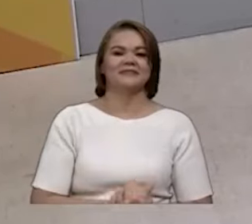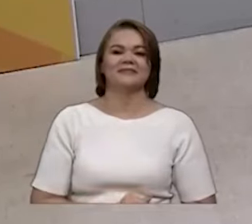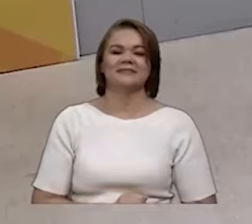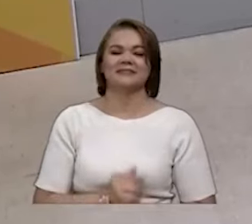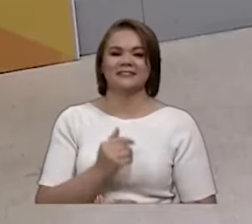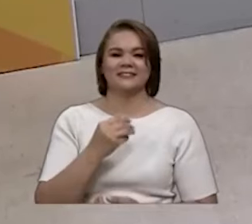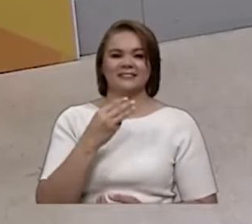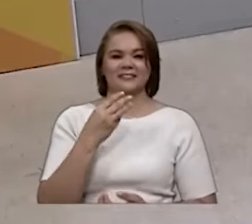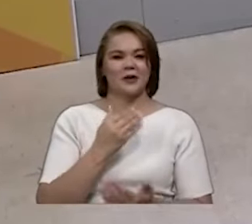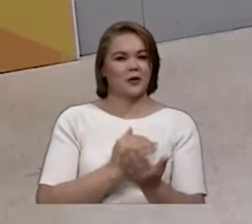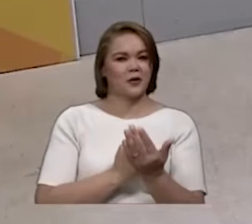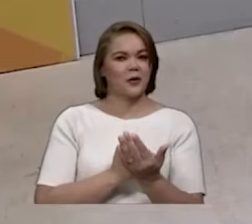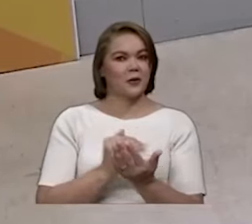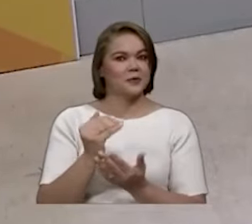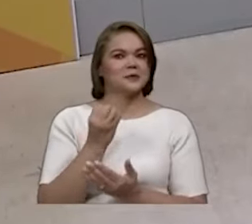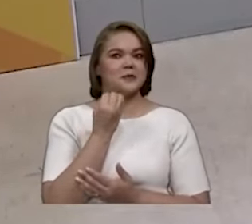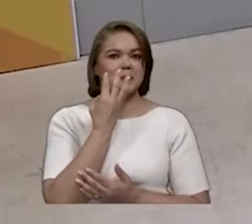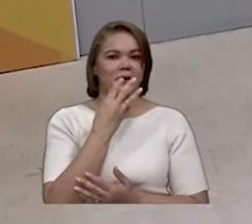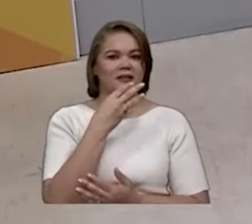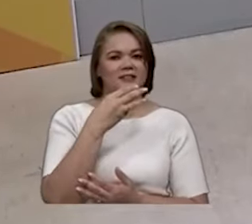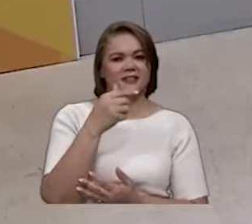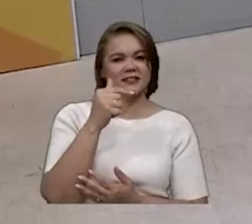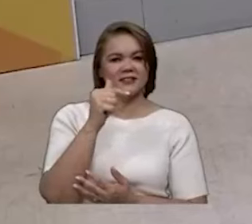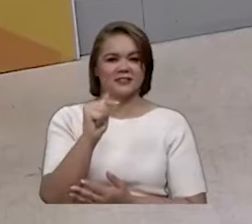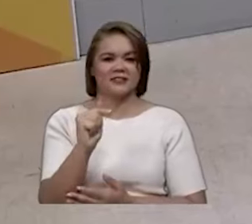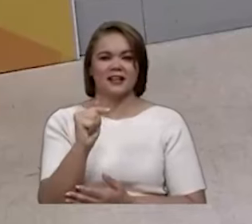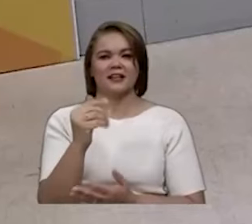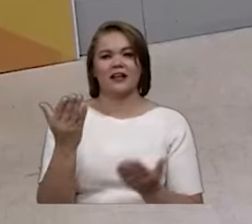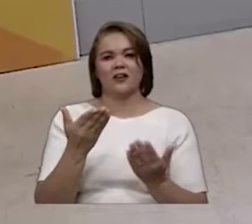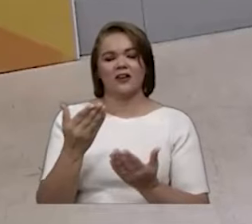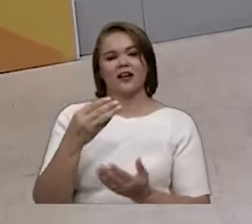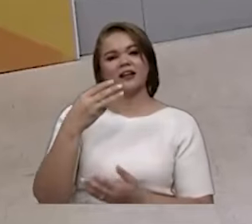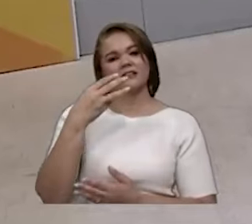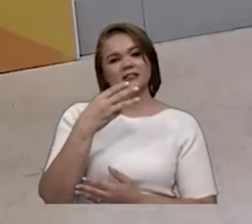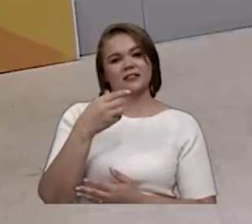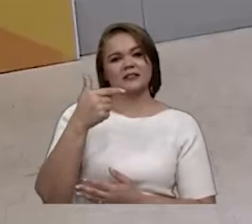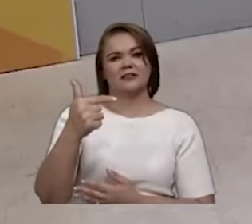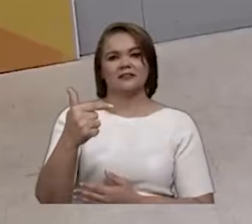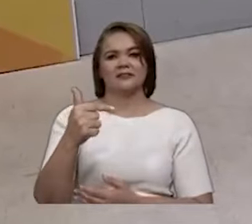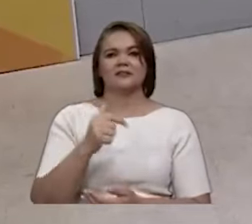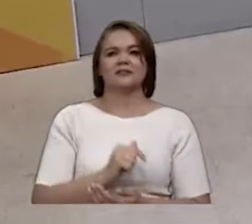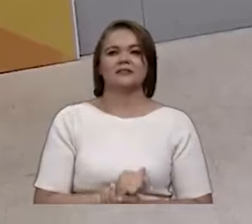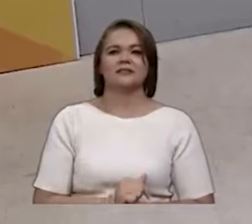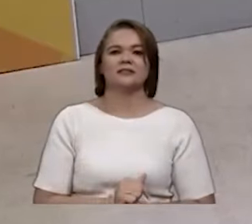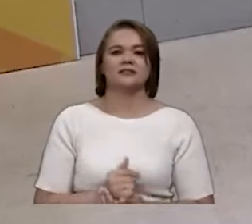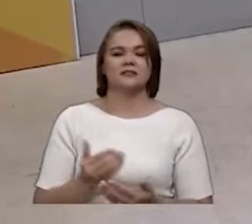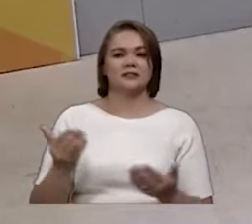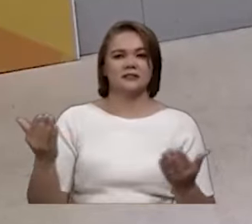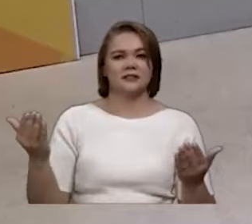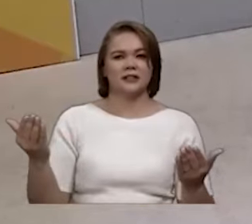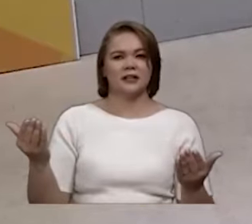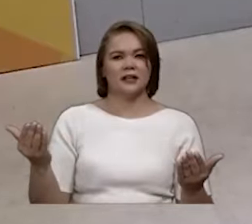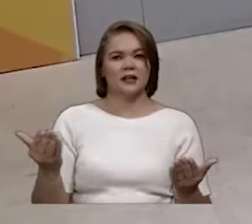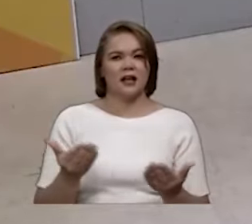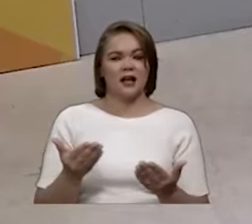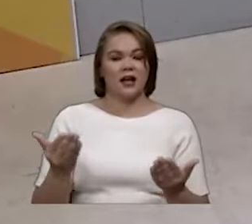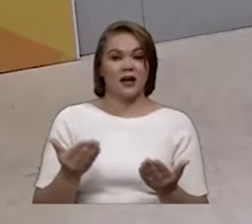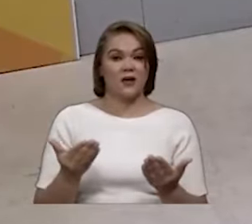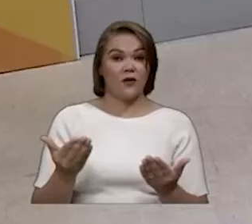37, começou bem com 37, olha o 32 agora, 32. Foi o